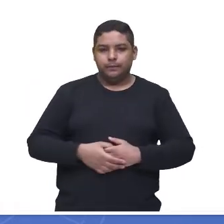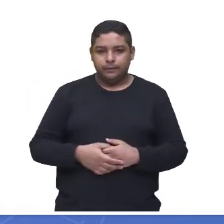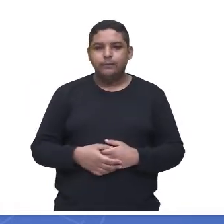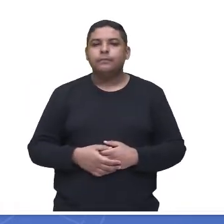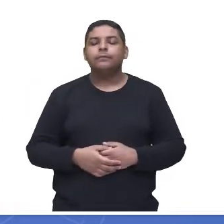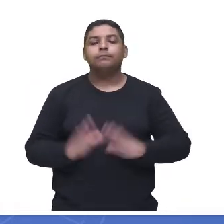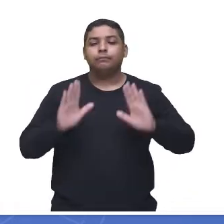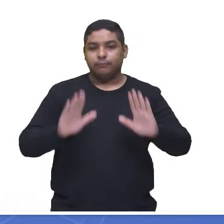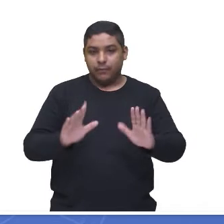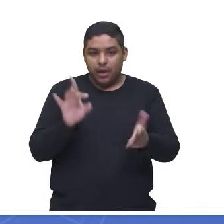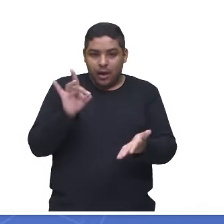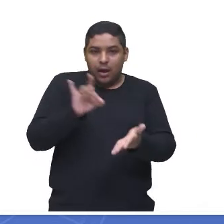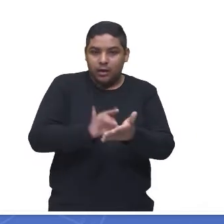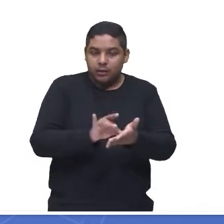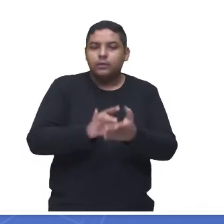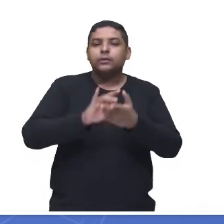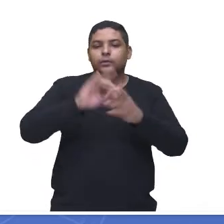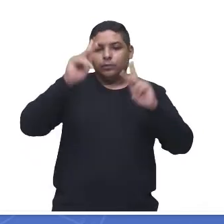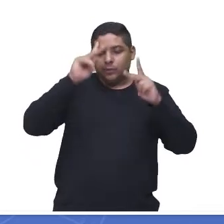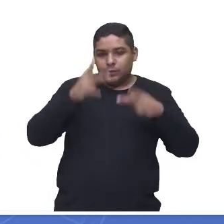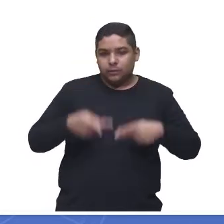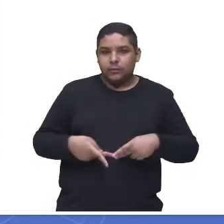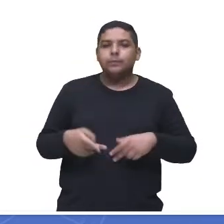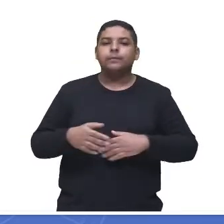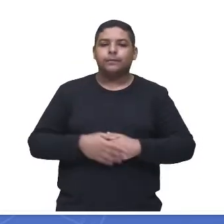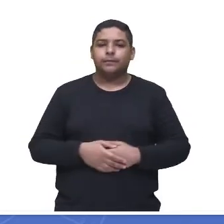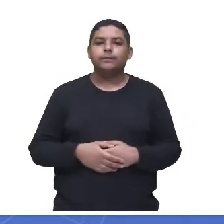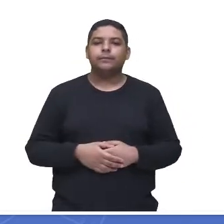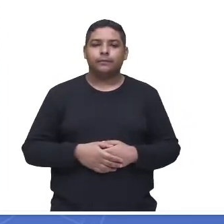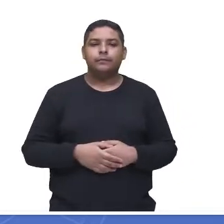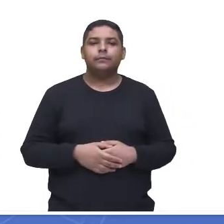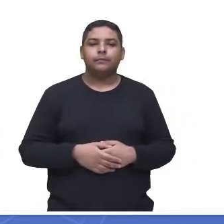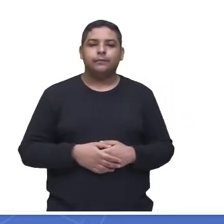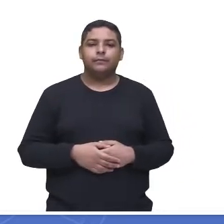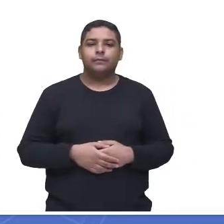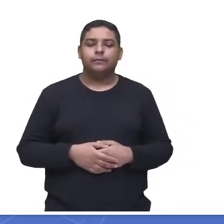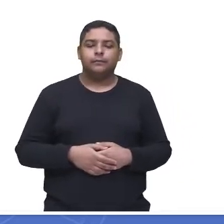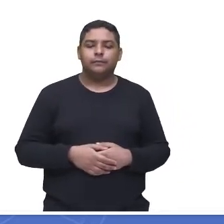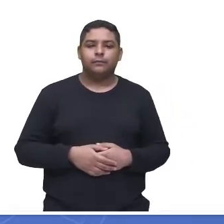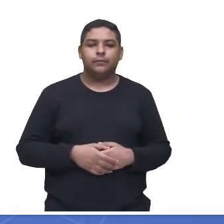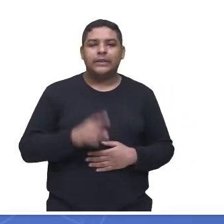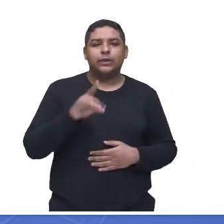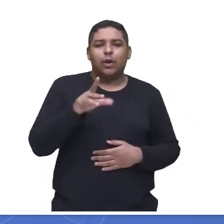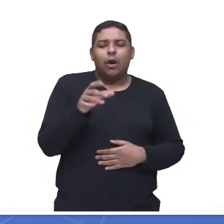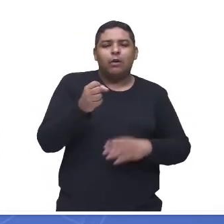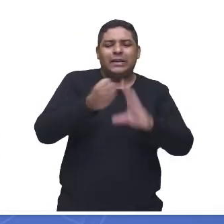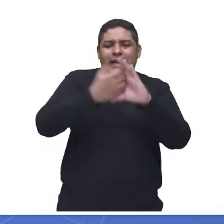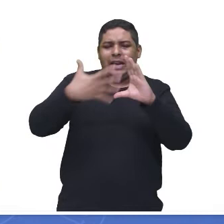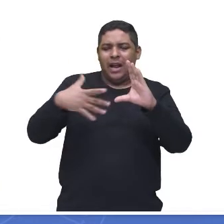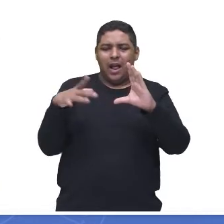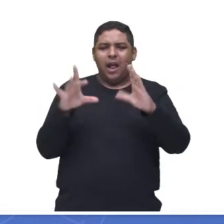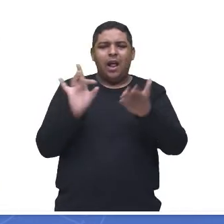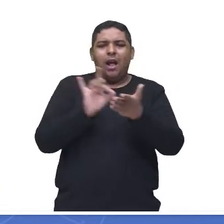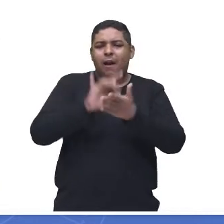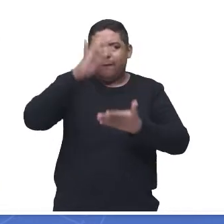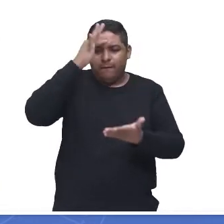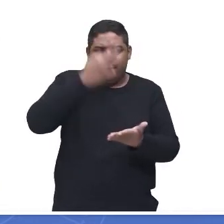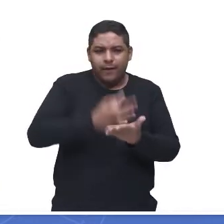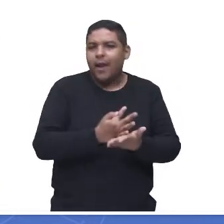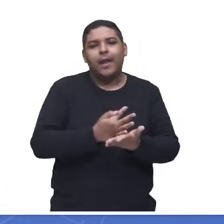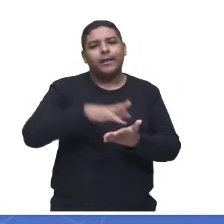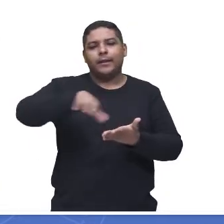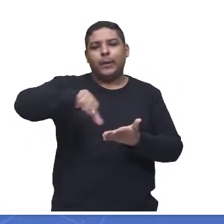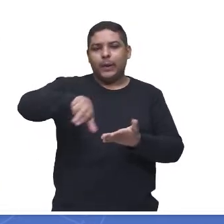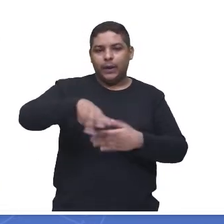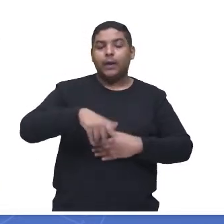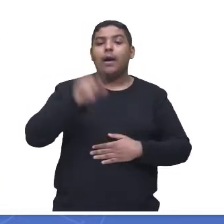razão humana. Tá? Então, o racionalismo é isso, né? Não é mais o critério da razão, da fé, da